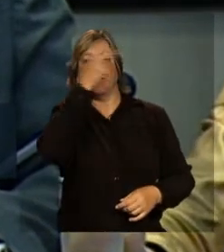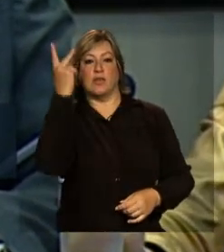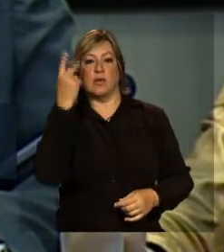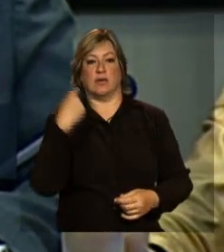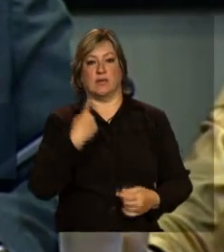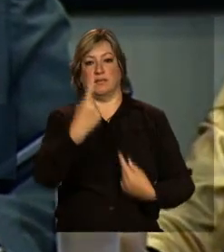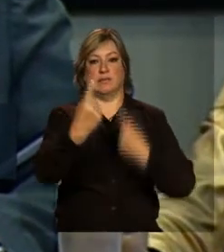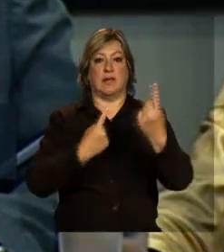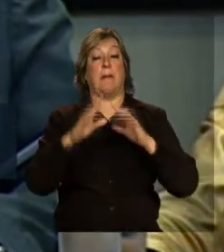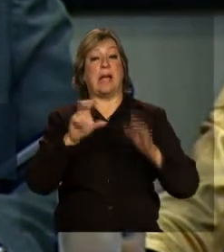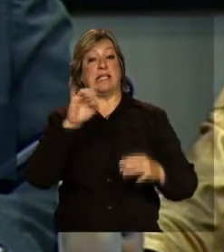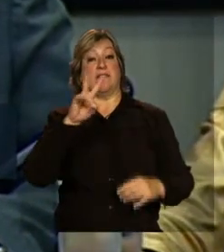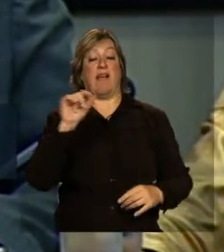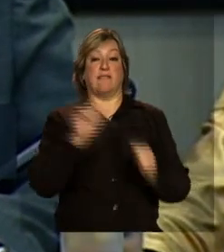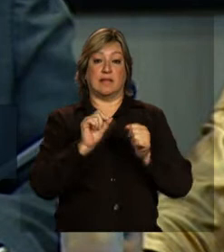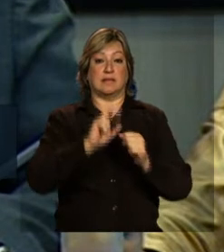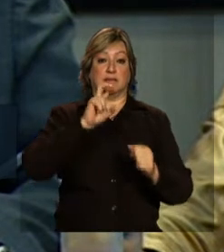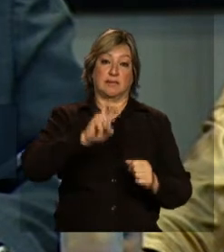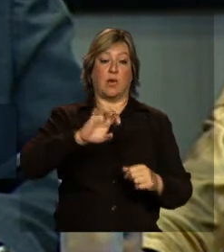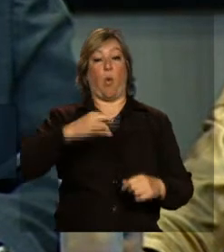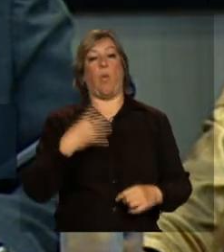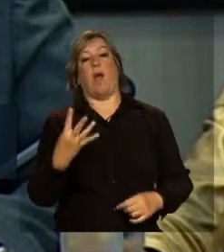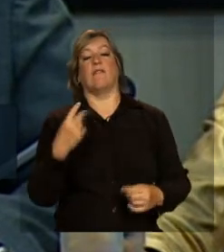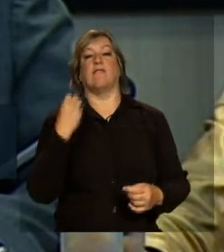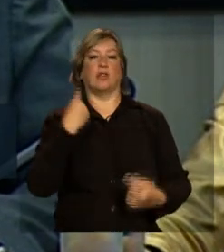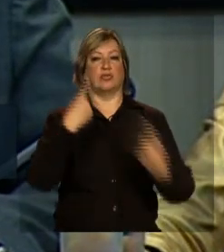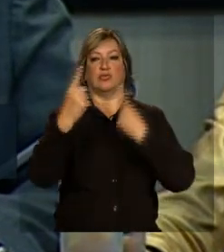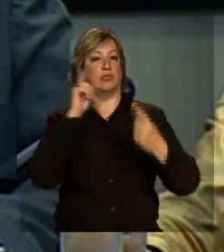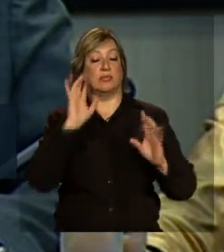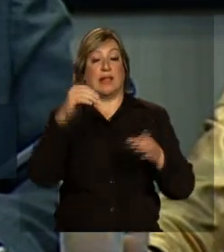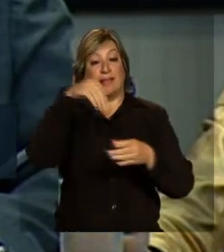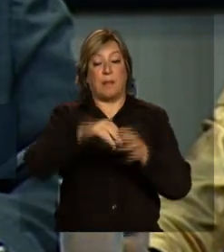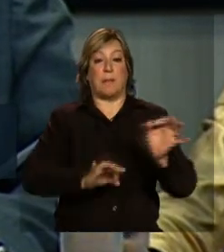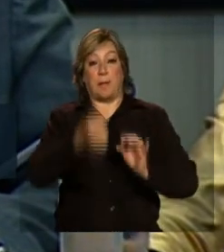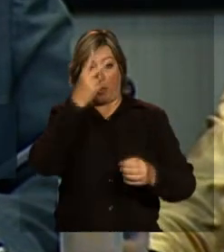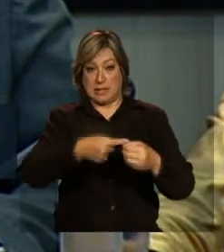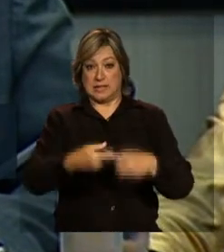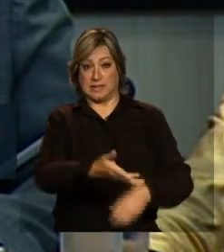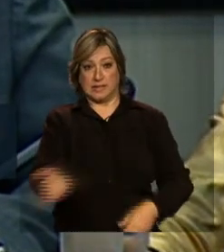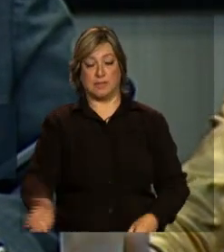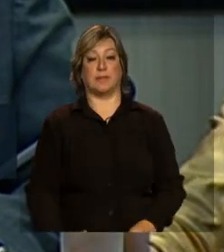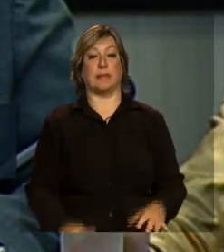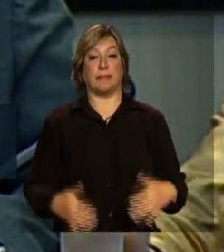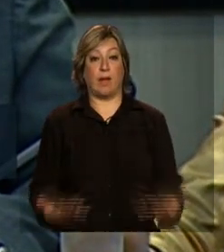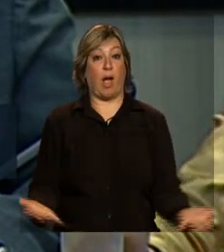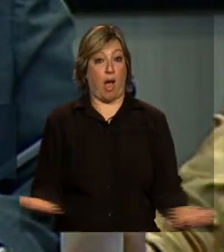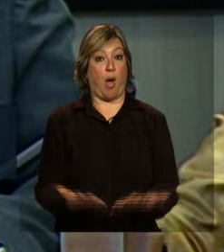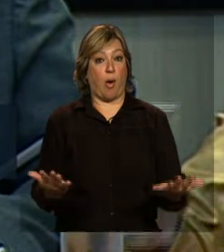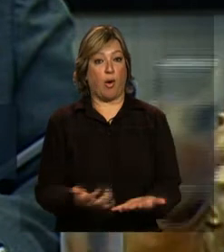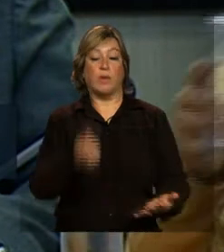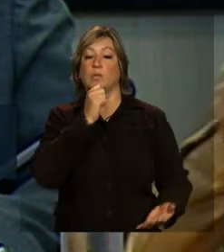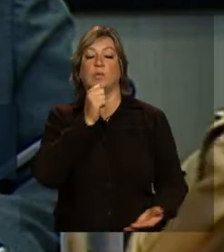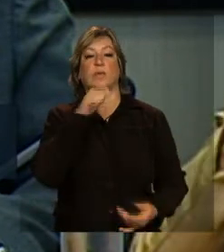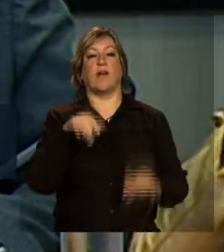fazer 4, 5 viagens por dia, é dentro do planejamento da cidade, do município, né? Então, assim, nesse momento, nós não temos